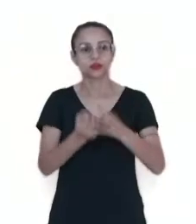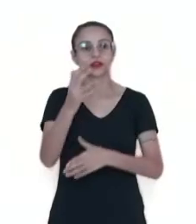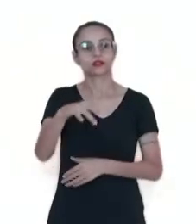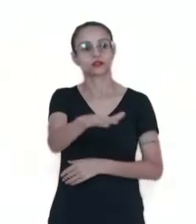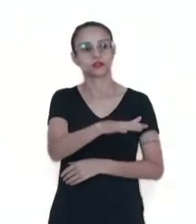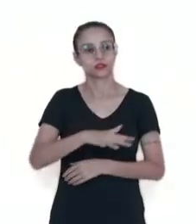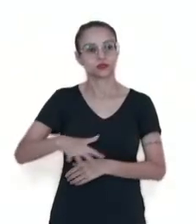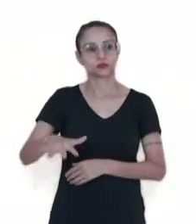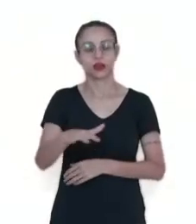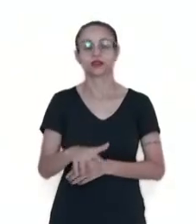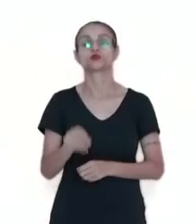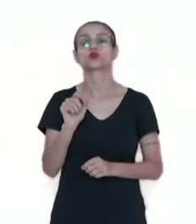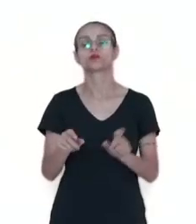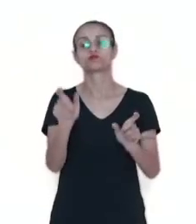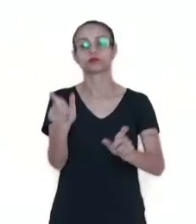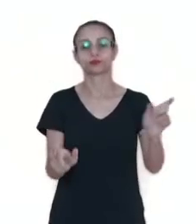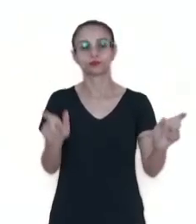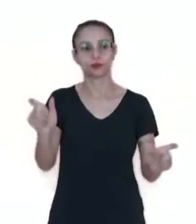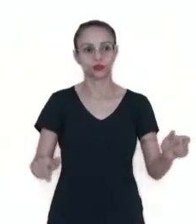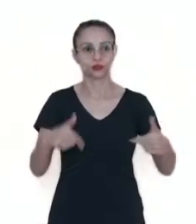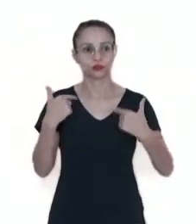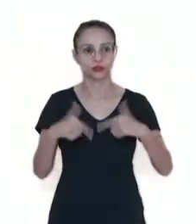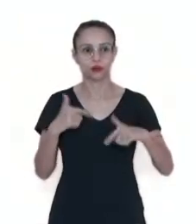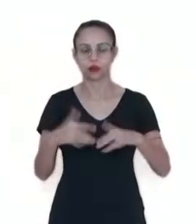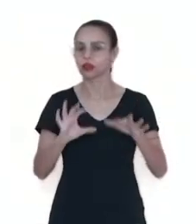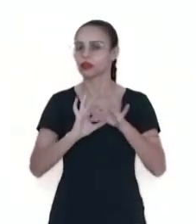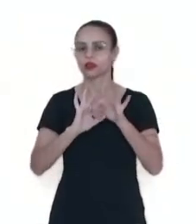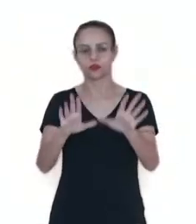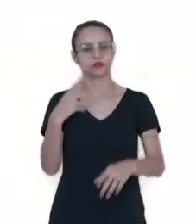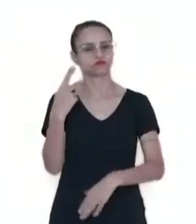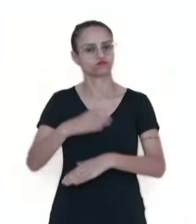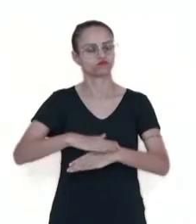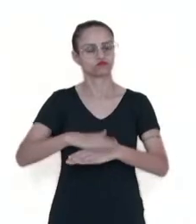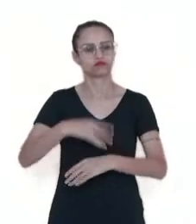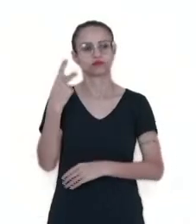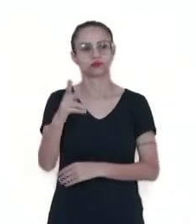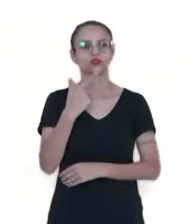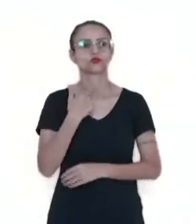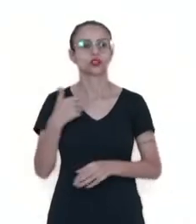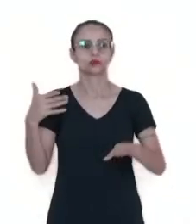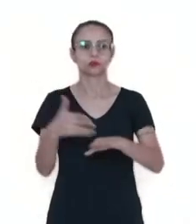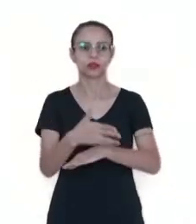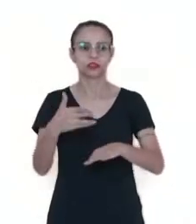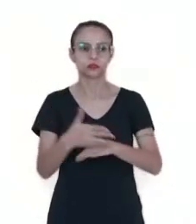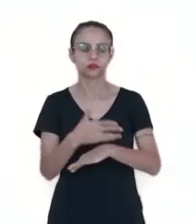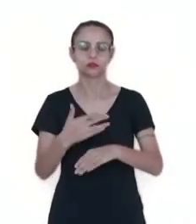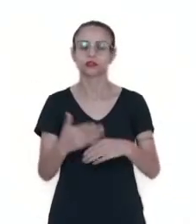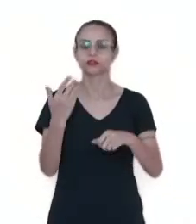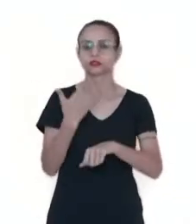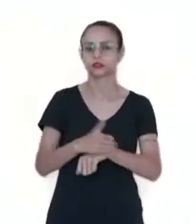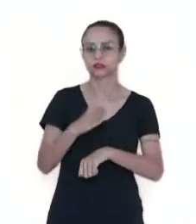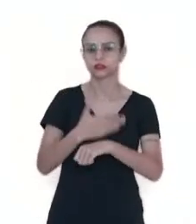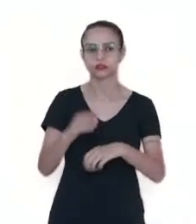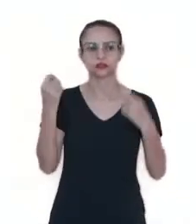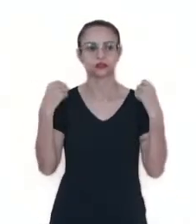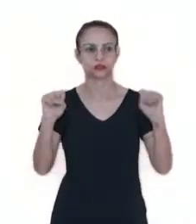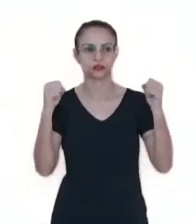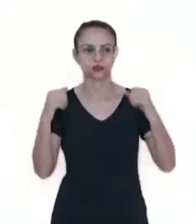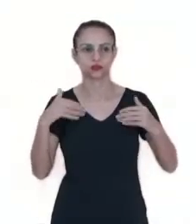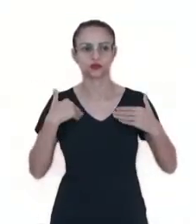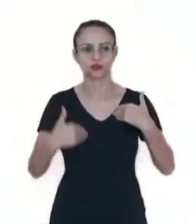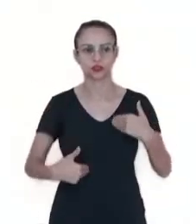espaço no qual trabalhadores, por livre e espontânea vontade, participam de várias atividades e exercícios